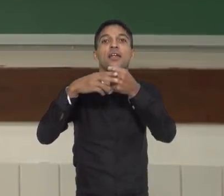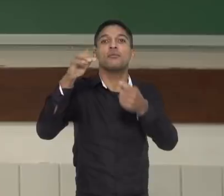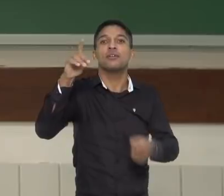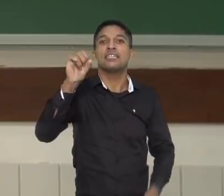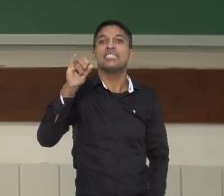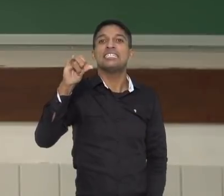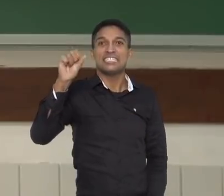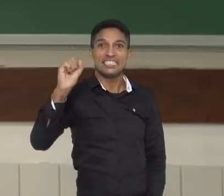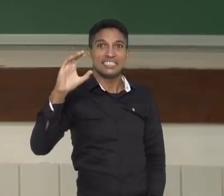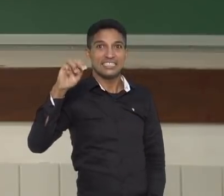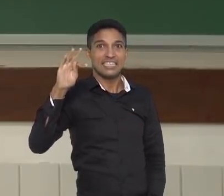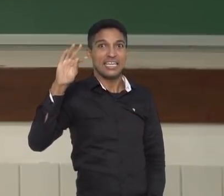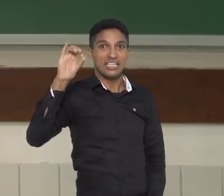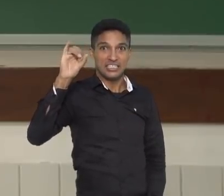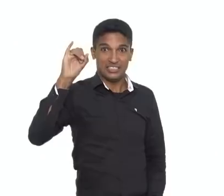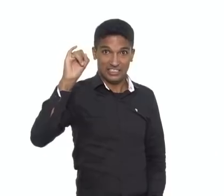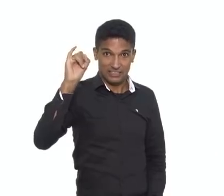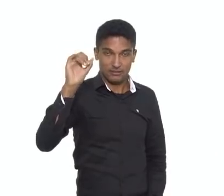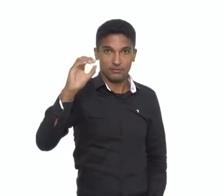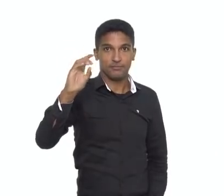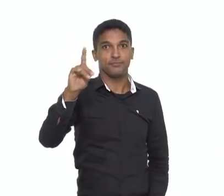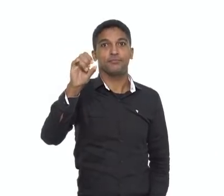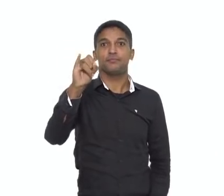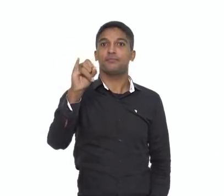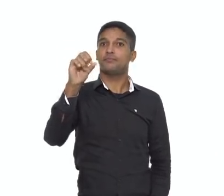vocês fazerem e nós já voltamos.